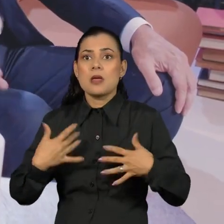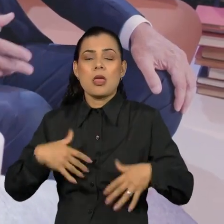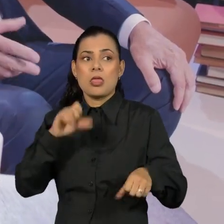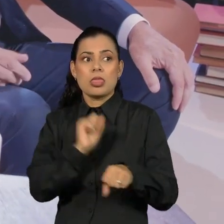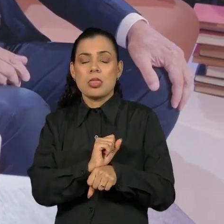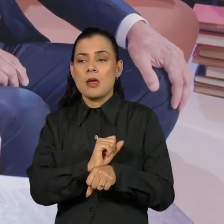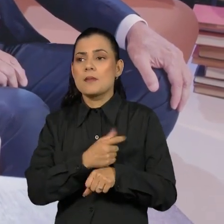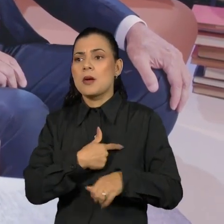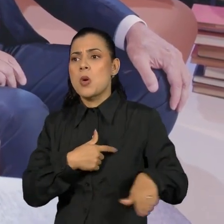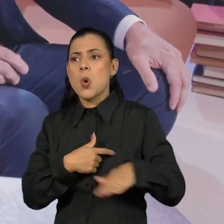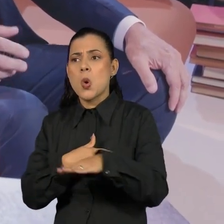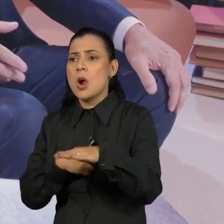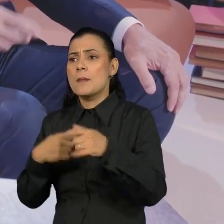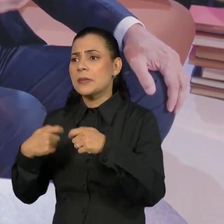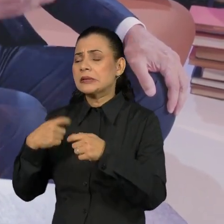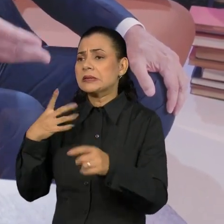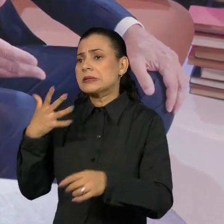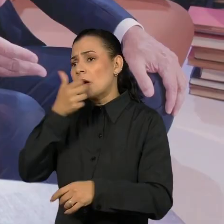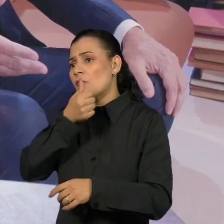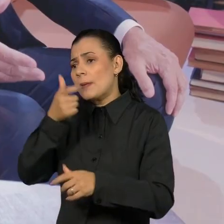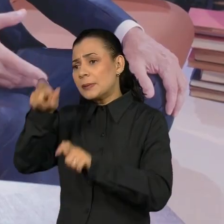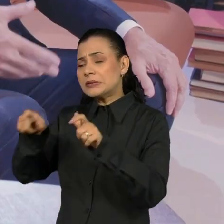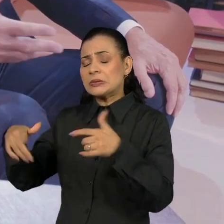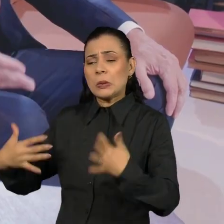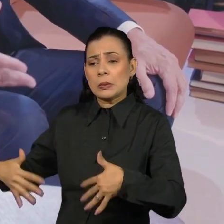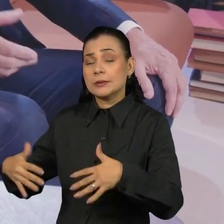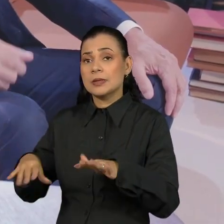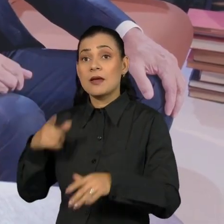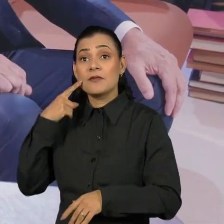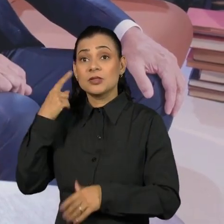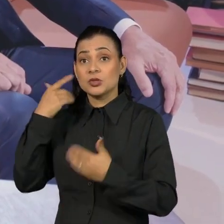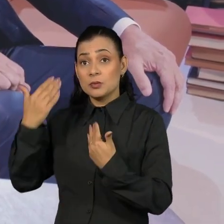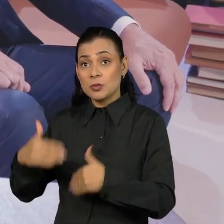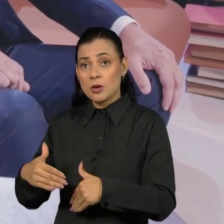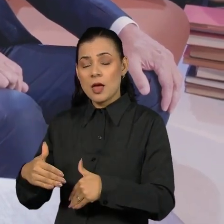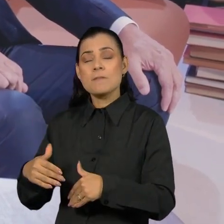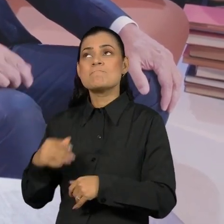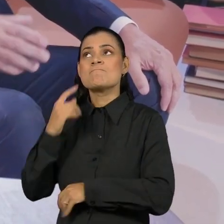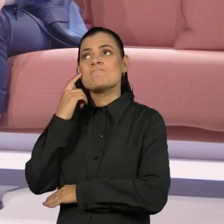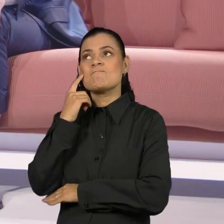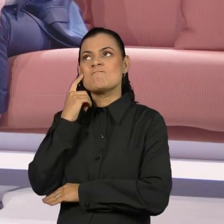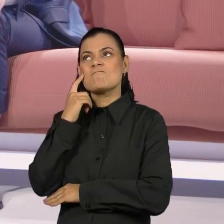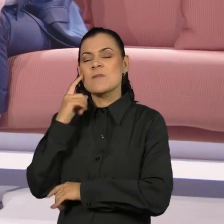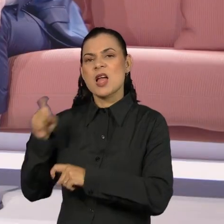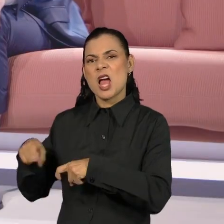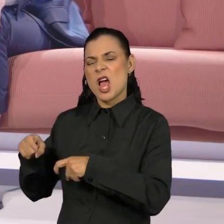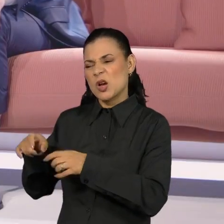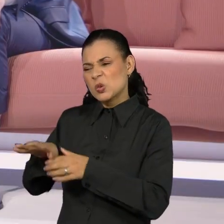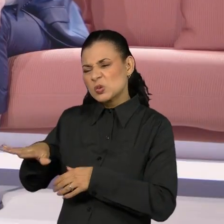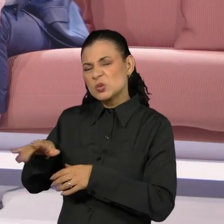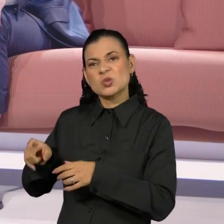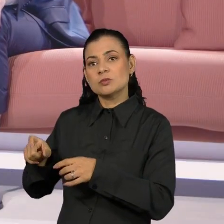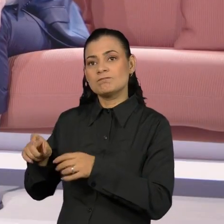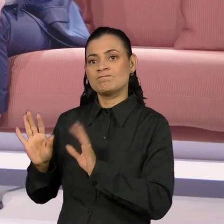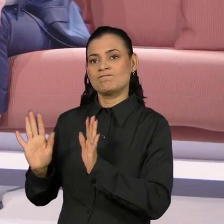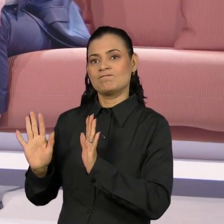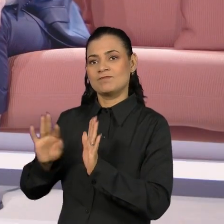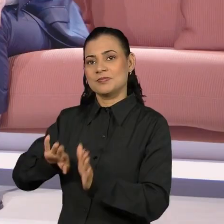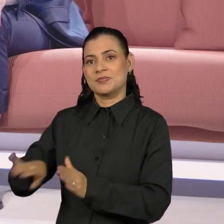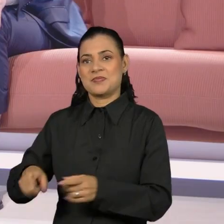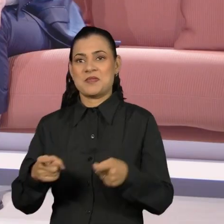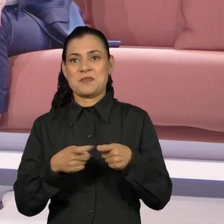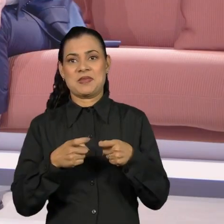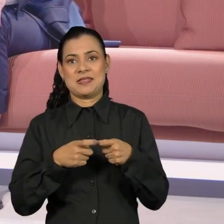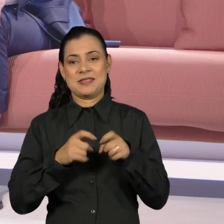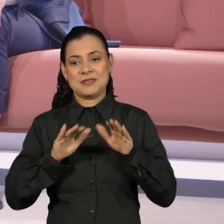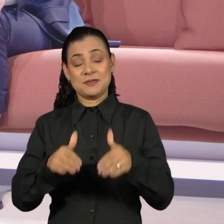aquilo fascinante. Aí quando chegou no vestibular, eu não fiz mais vestibular para agronomia. Acabei fazendo para medicina.